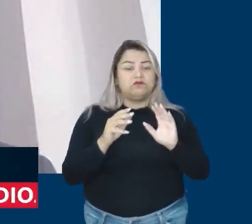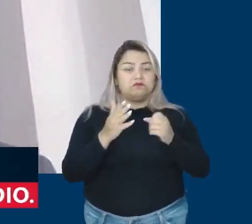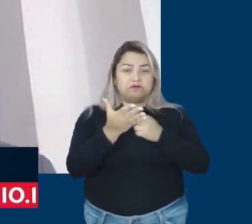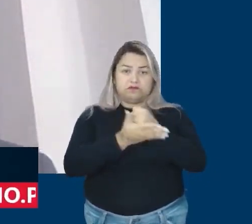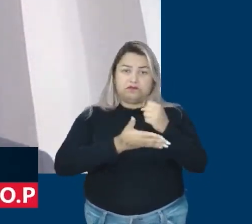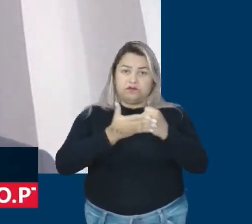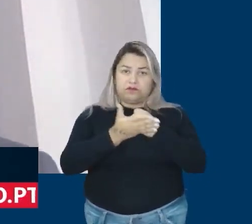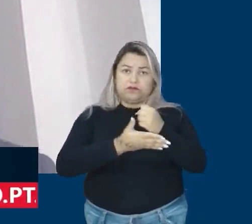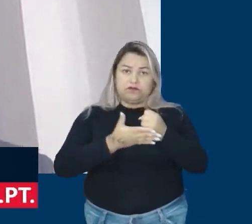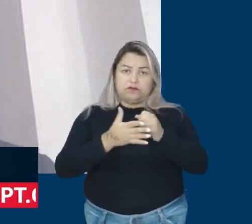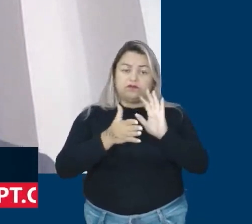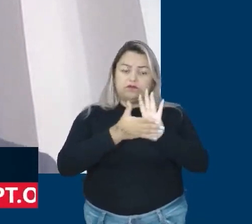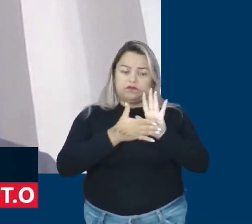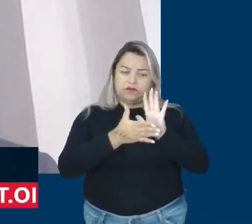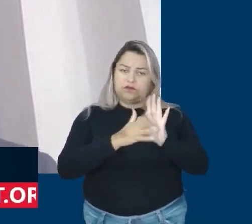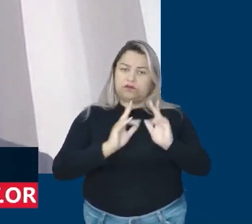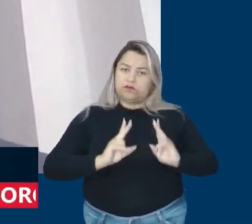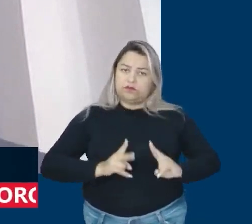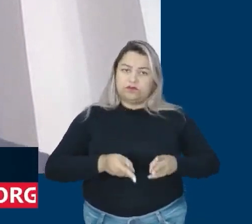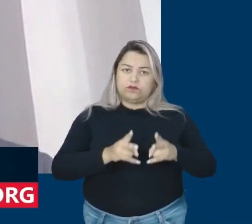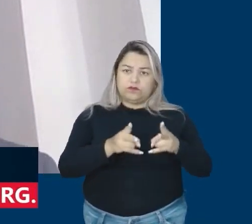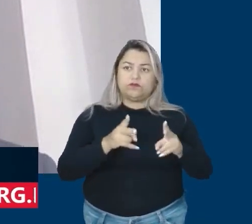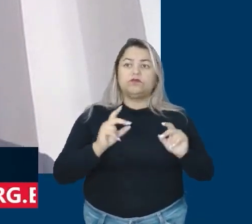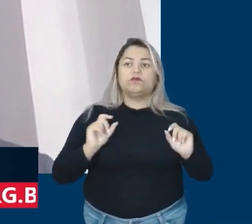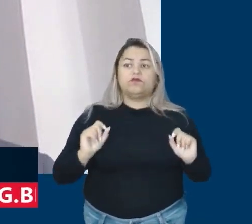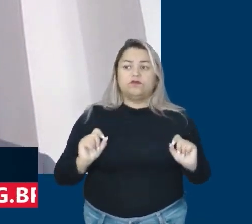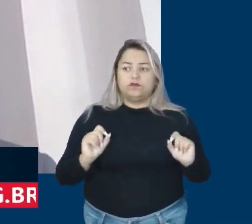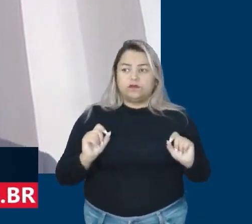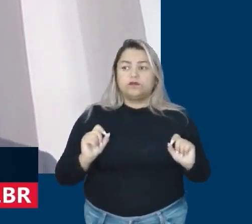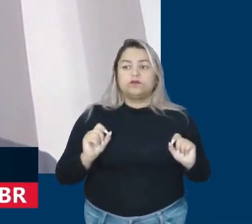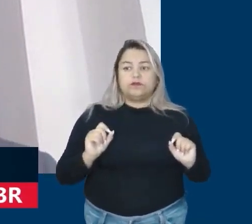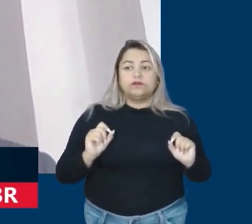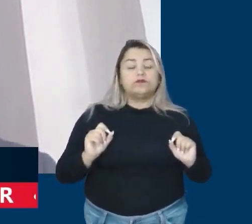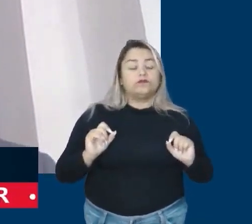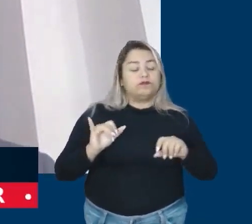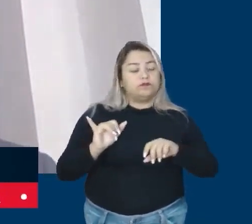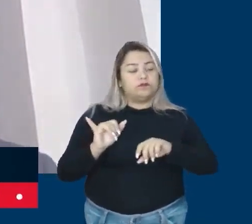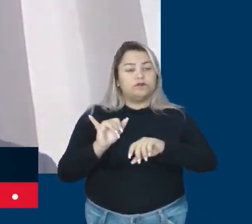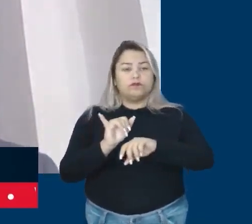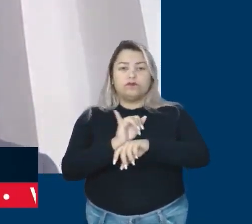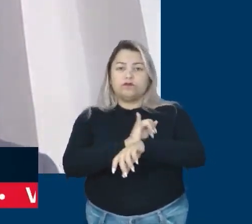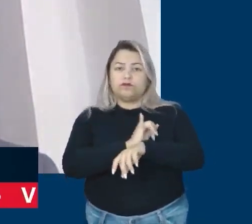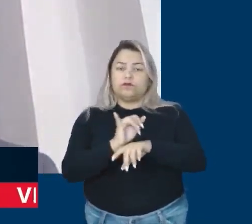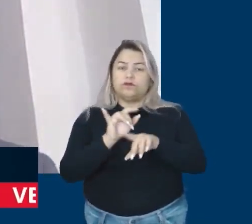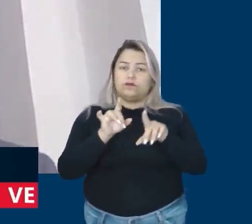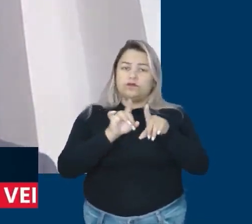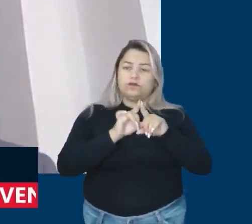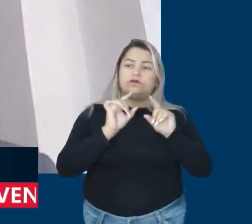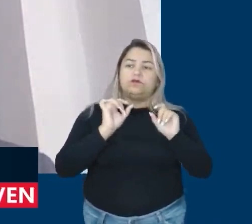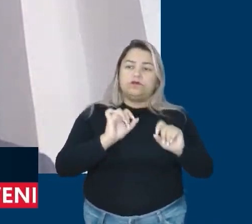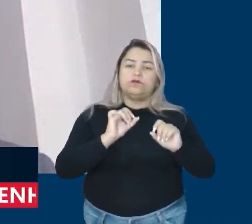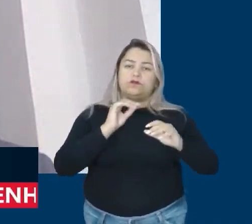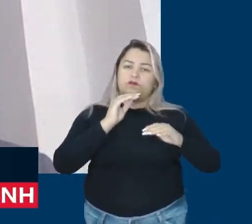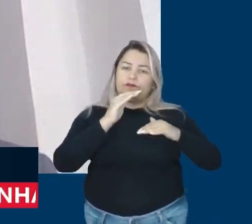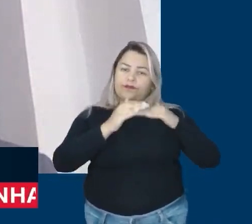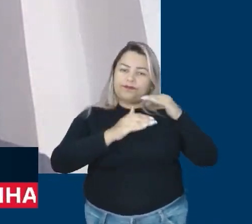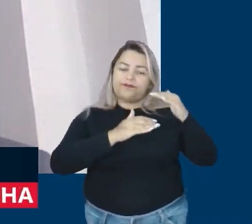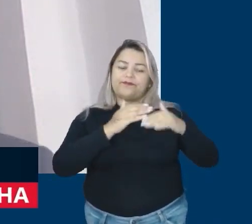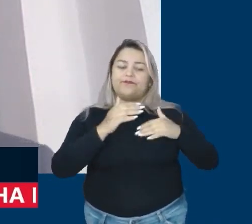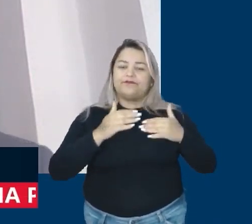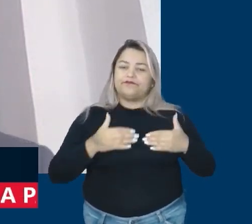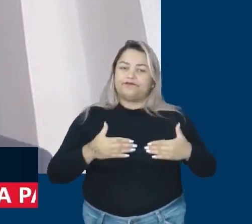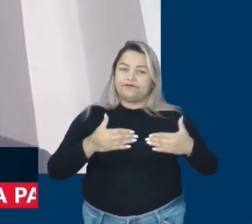mantida, tá? O espírito e a estrutura da proposta do Ministério da Fazenda foi mantido, mas com